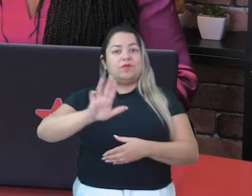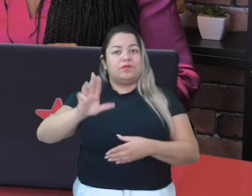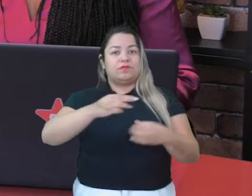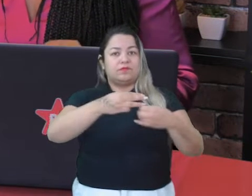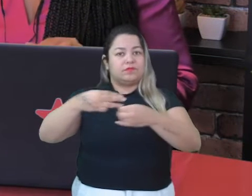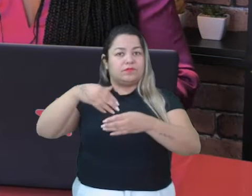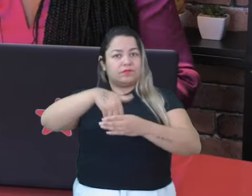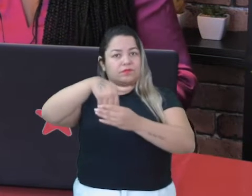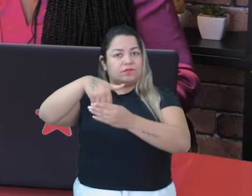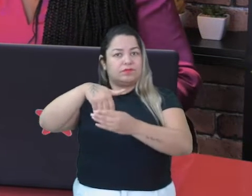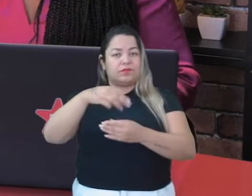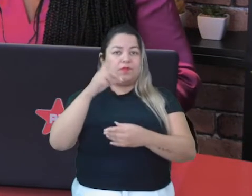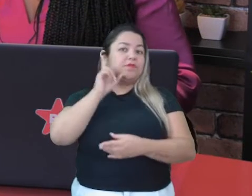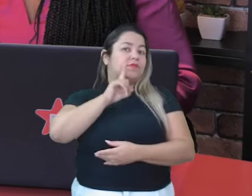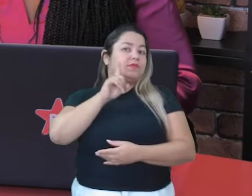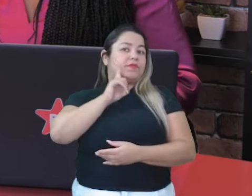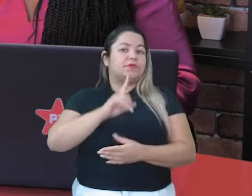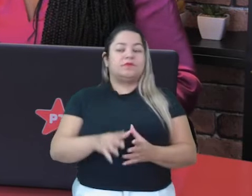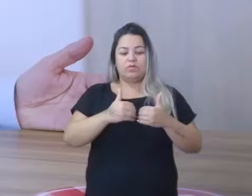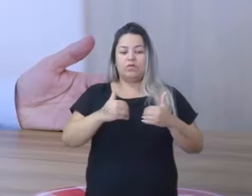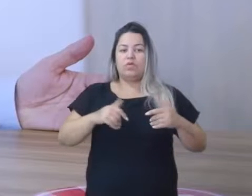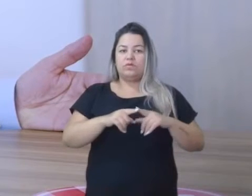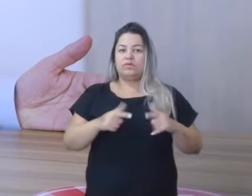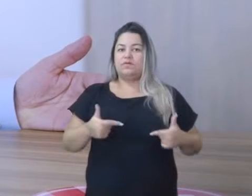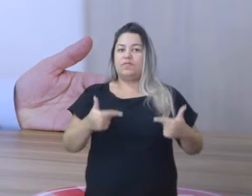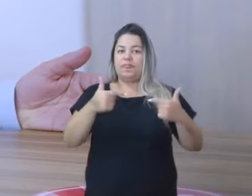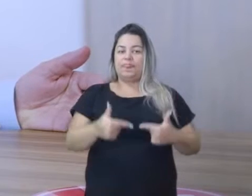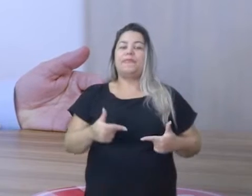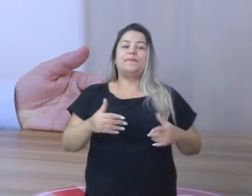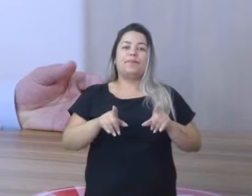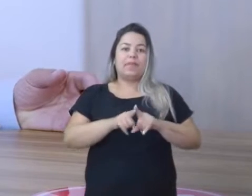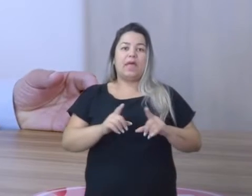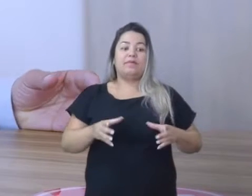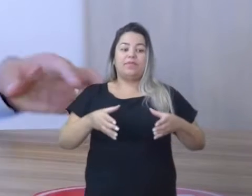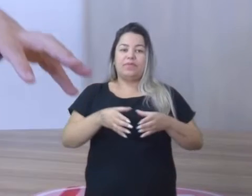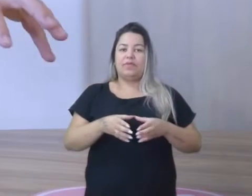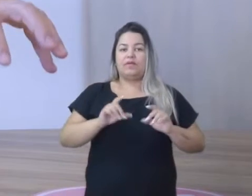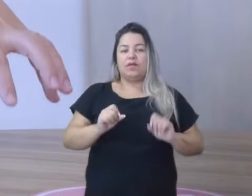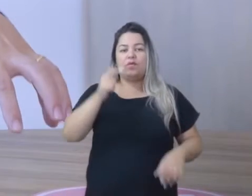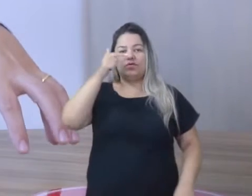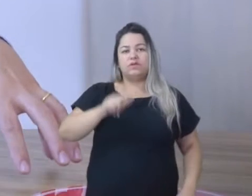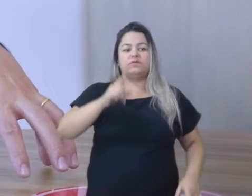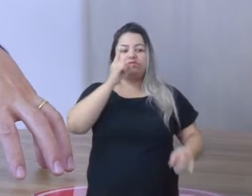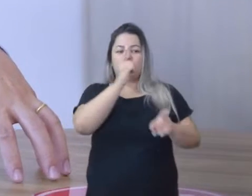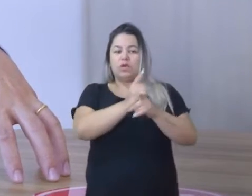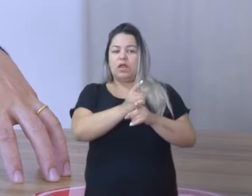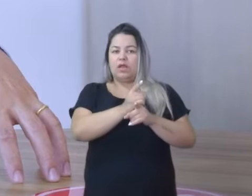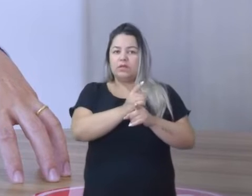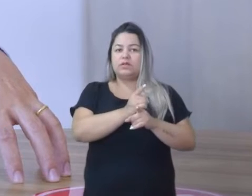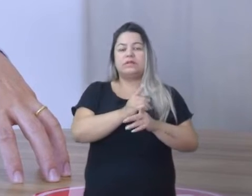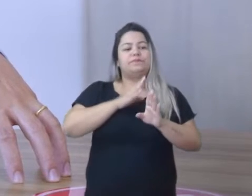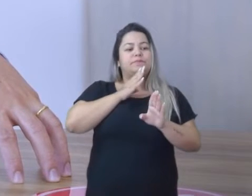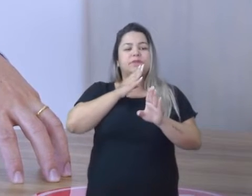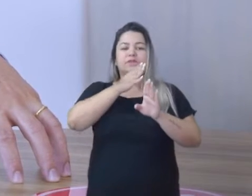nas eleições municipais em Minas Gerais. O grande desafio da bancada é você conseguir identificar